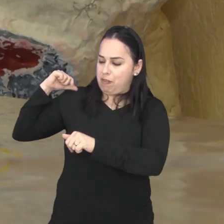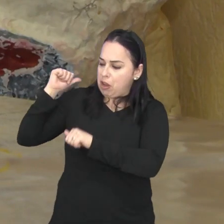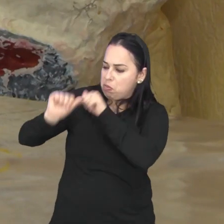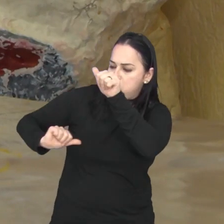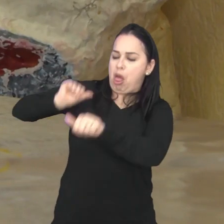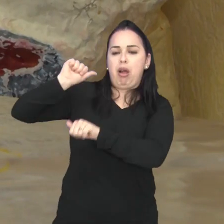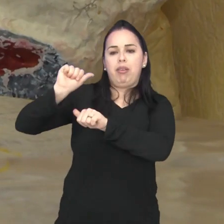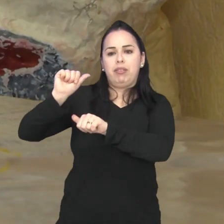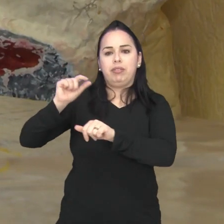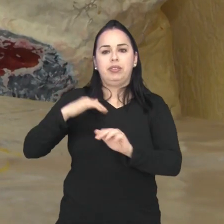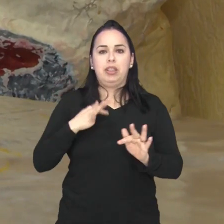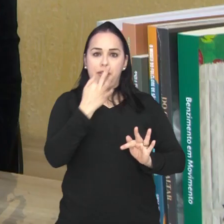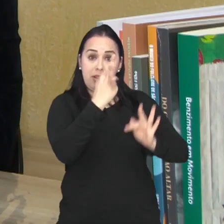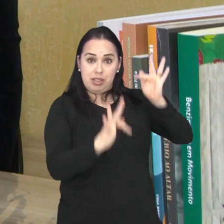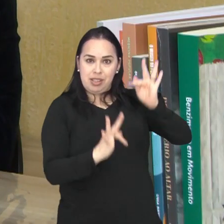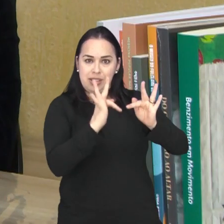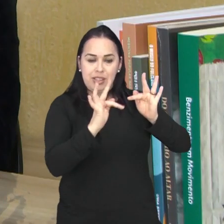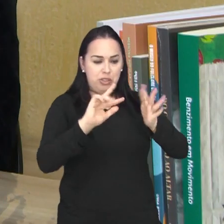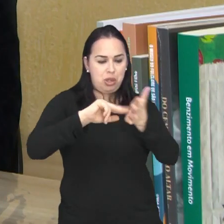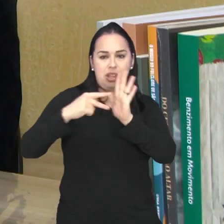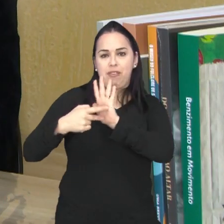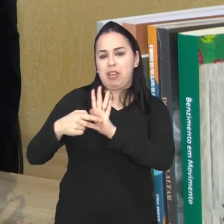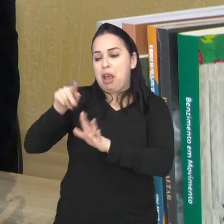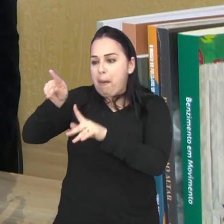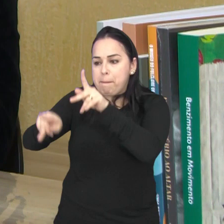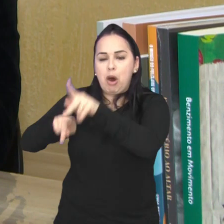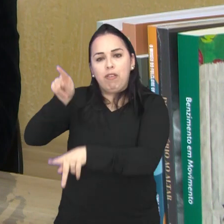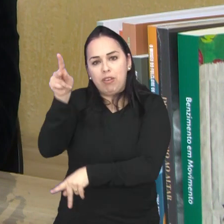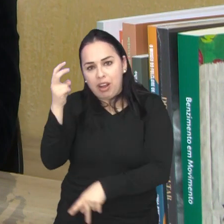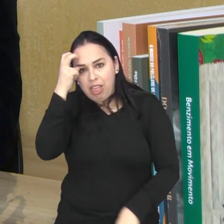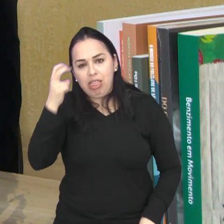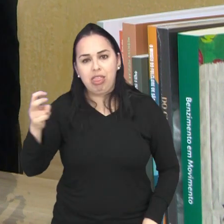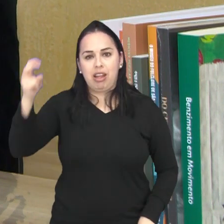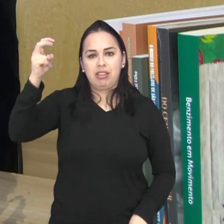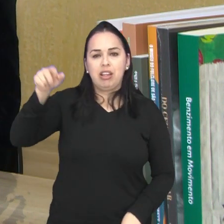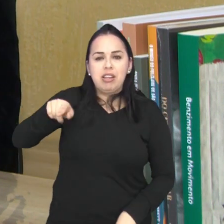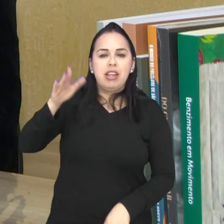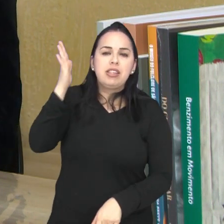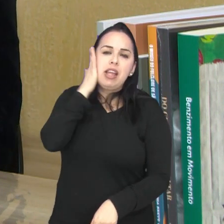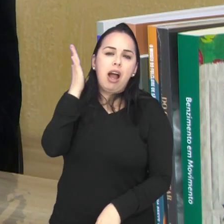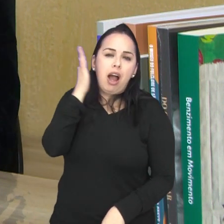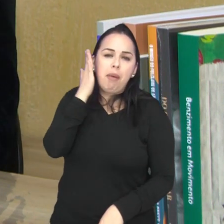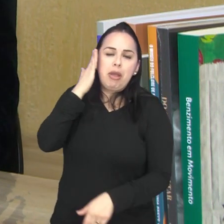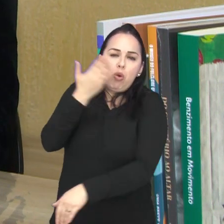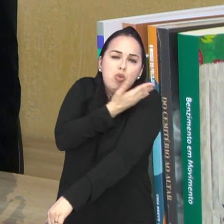transformam em patrimônio cultural. Folclore significa sabedoria do povo, né?